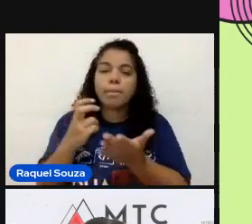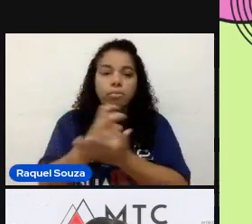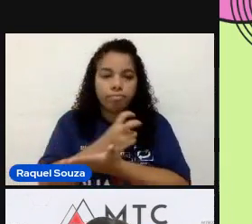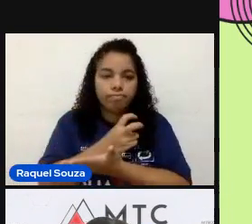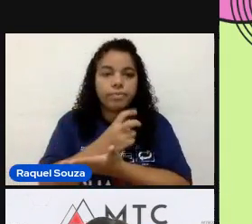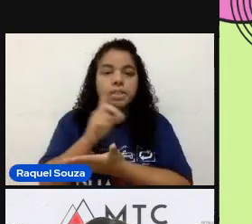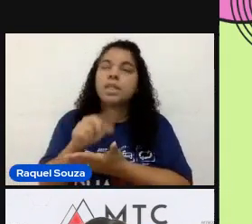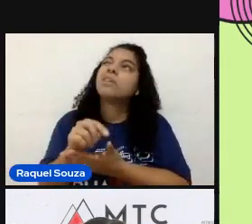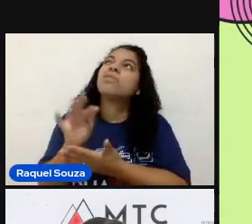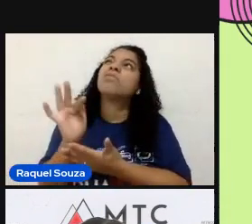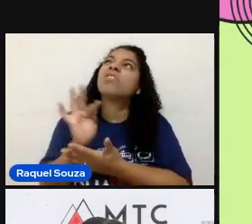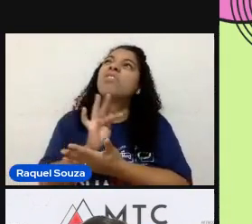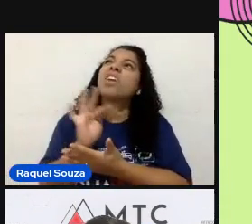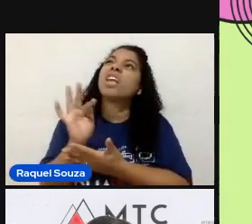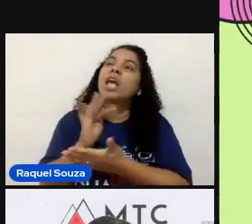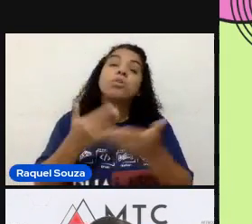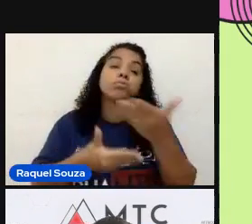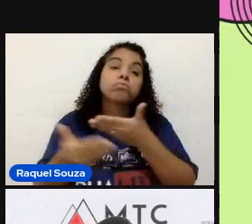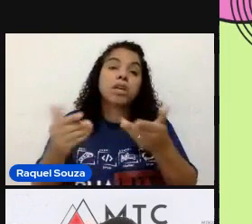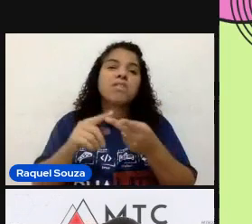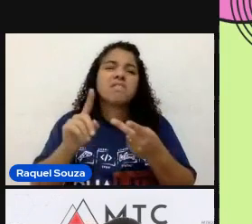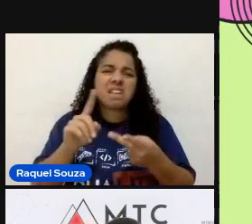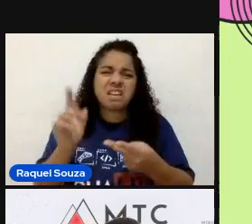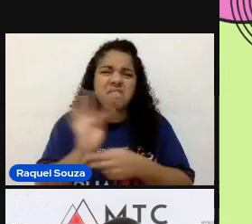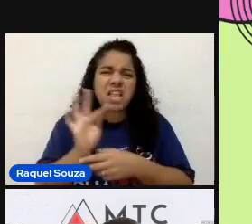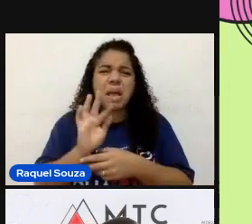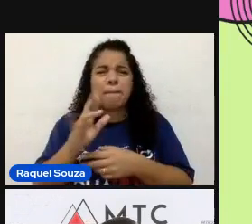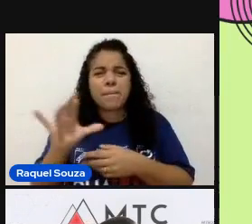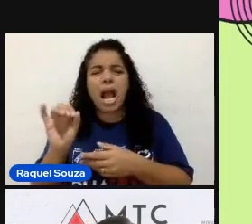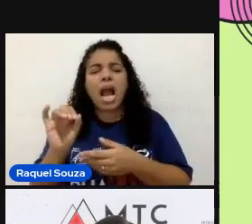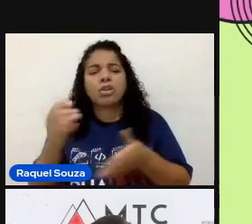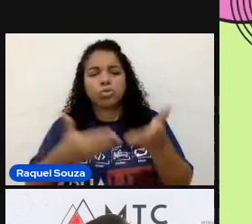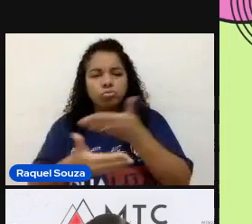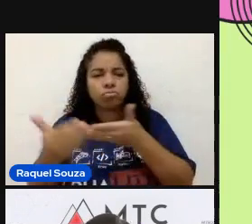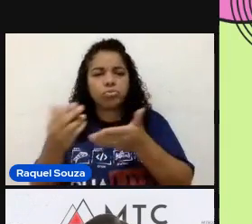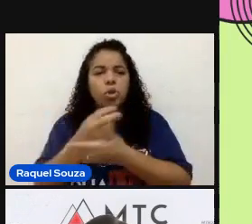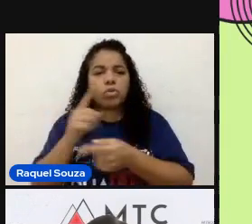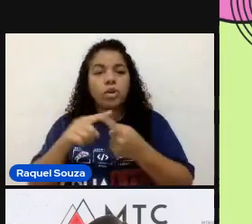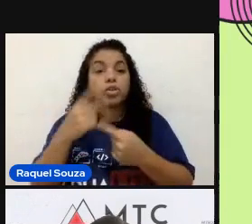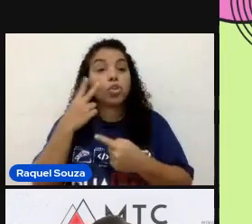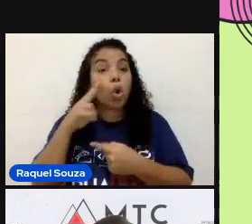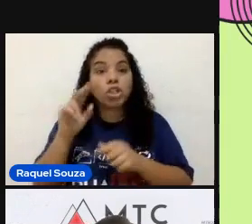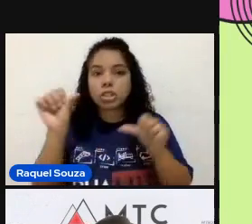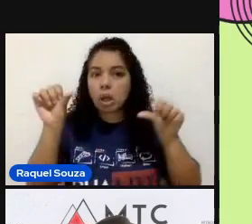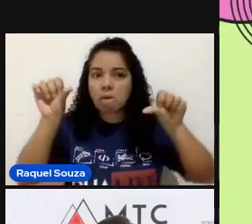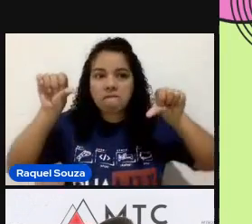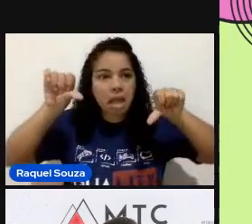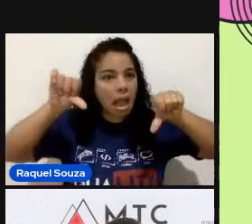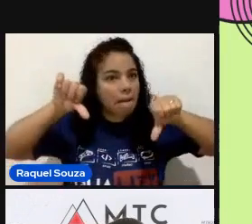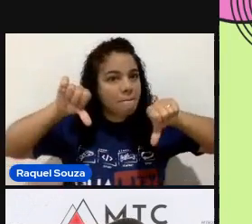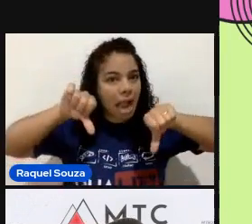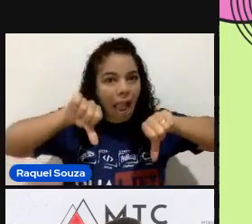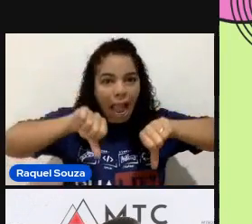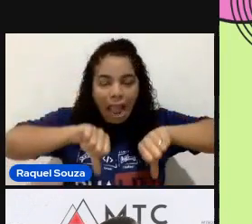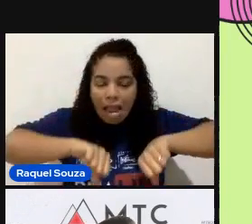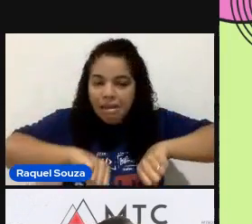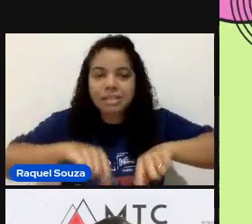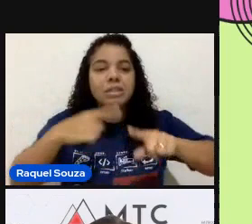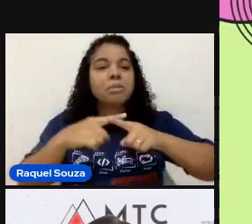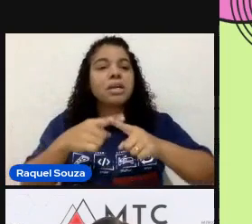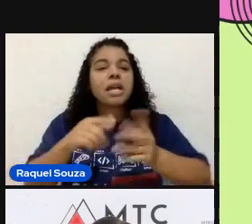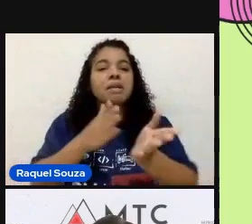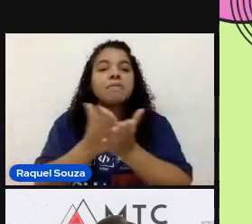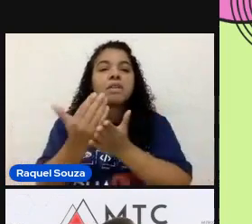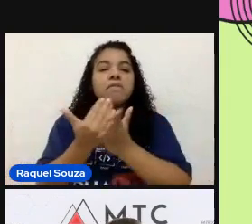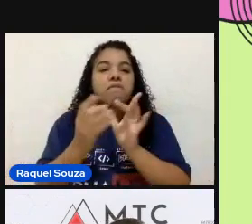em fevereiro para março. E eu passei 2 dias mal, porque o feedback que eu recebi foi um feedback